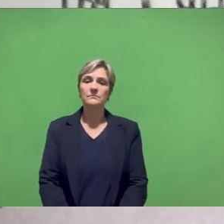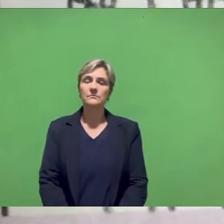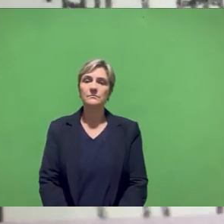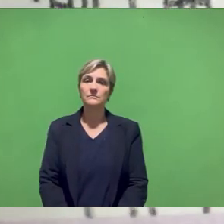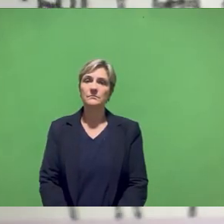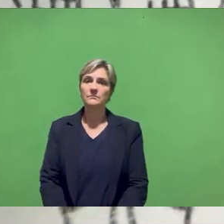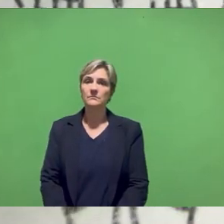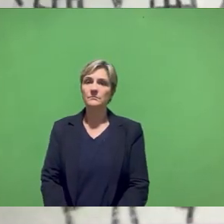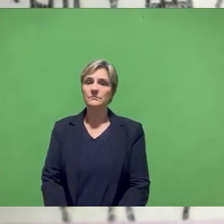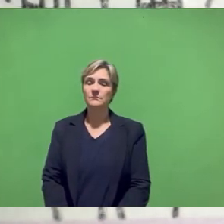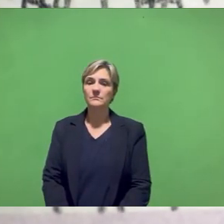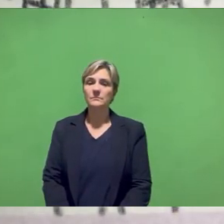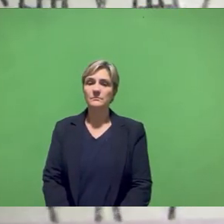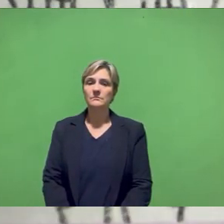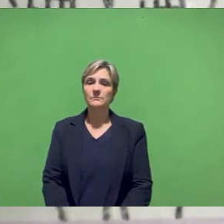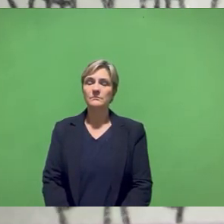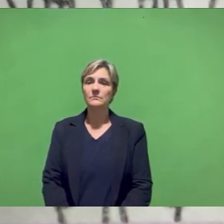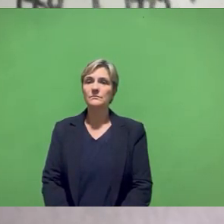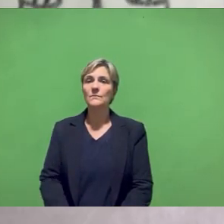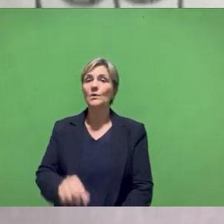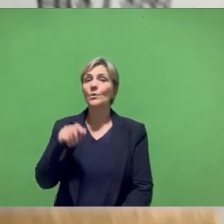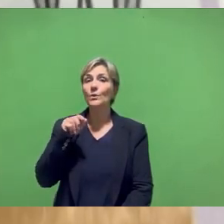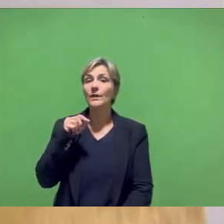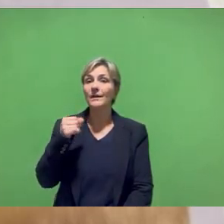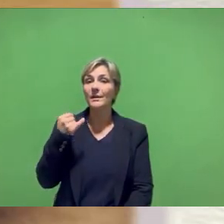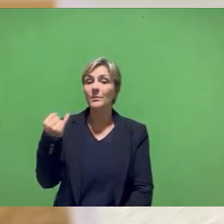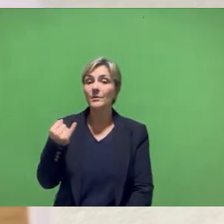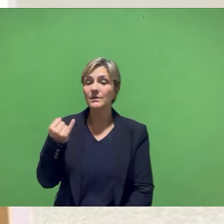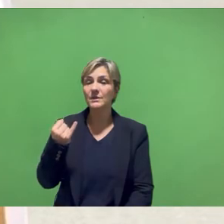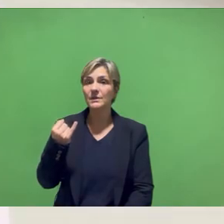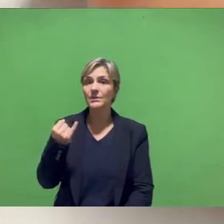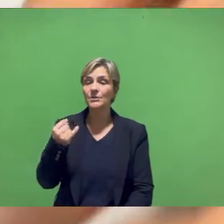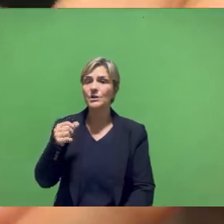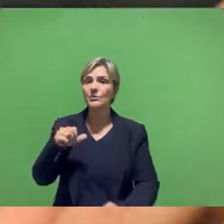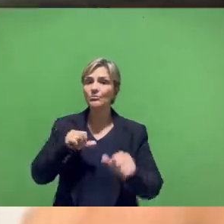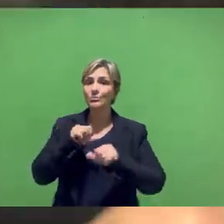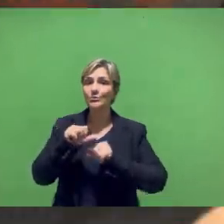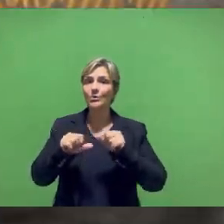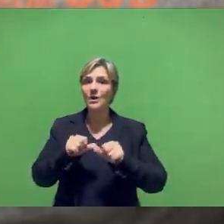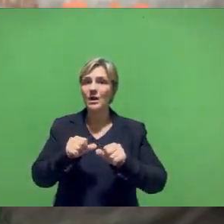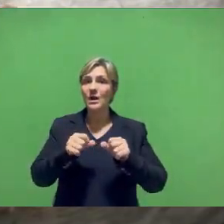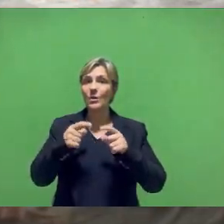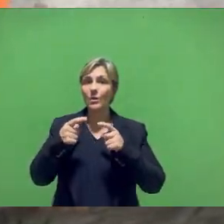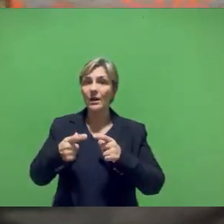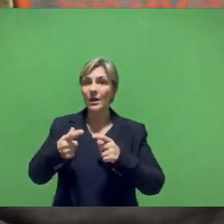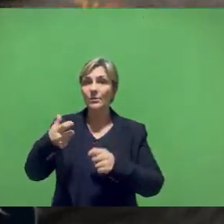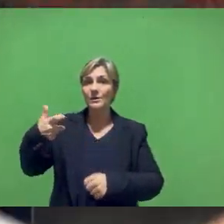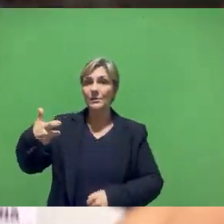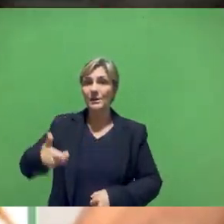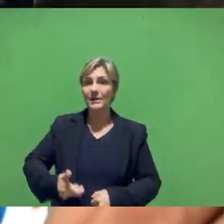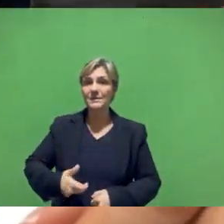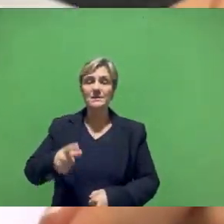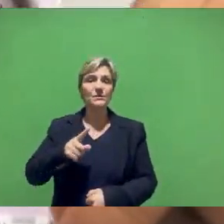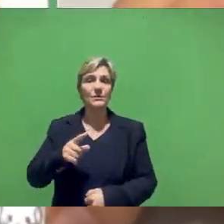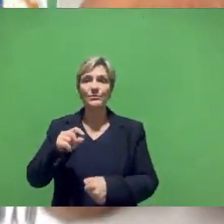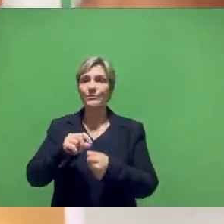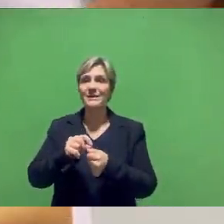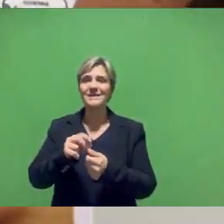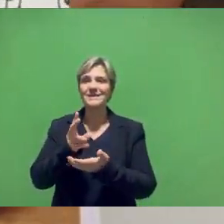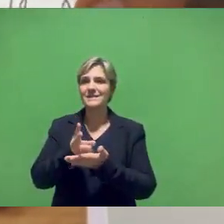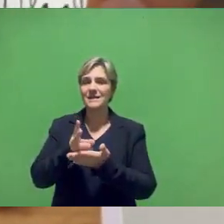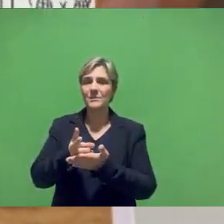que vai se aplicar. O que é importante? A gente mudar de local de aplicação, não